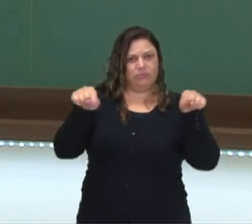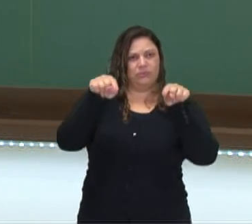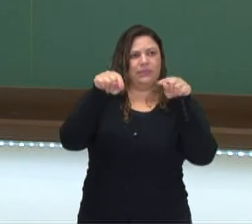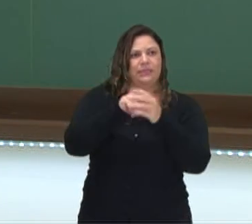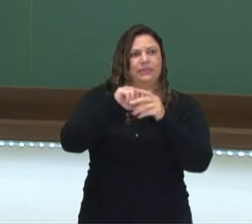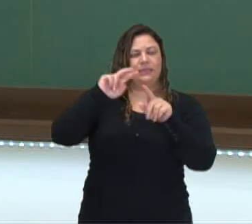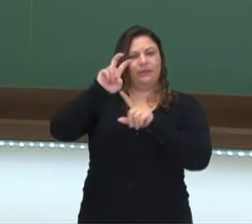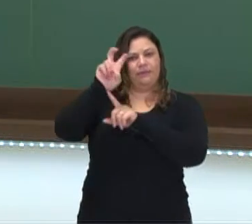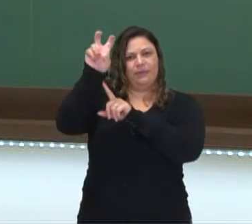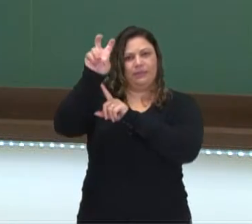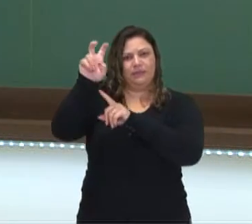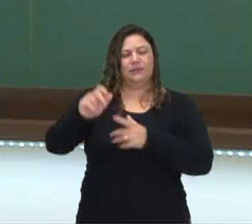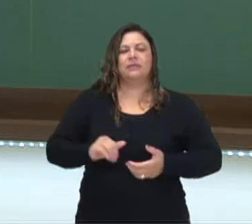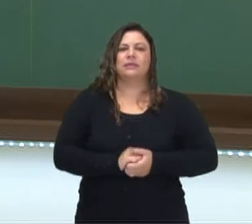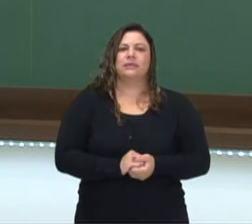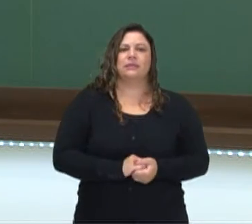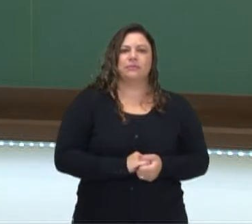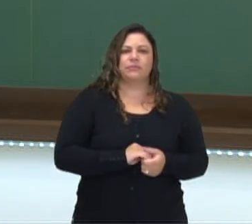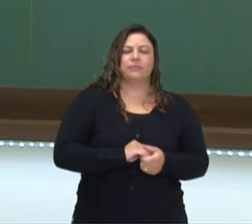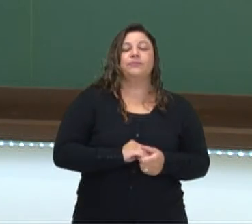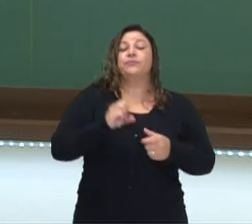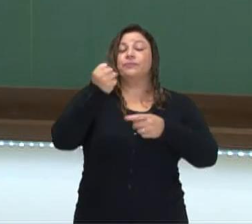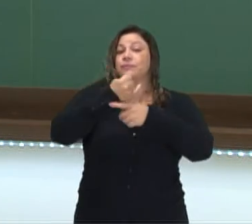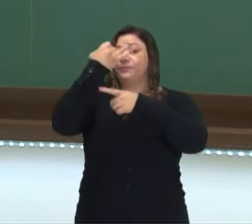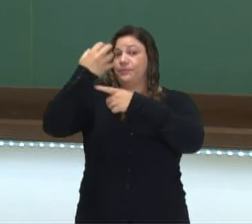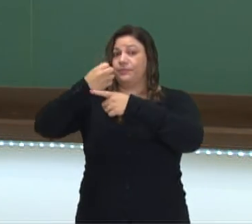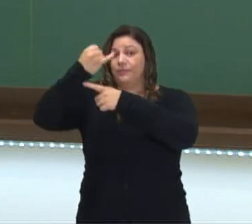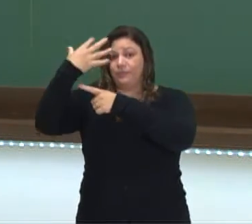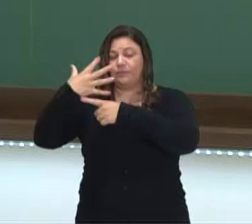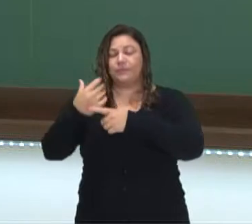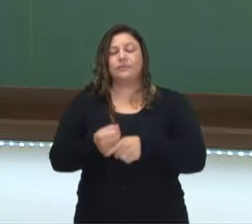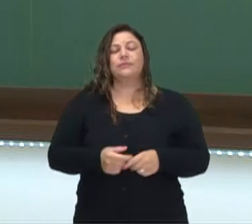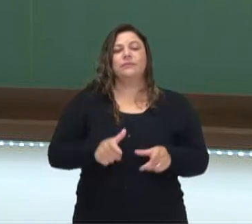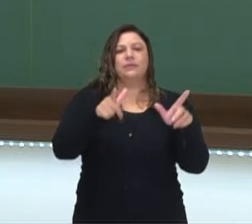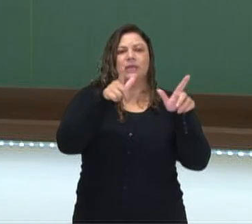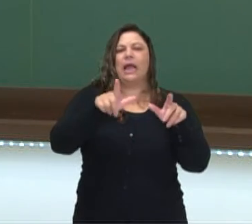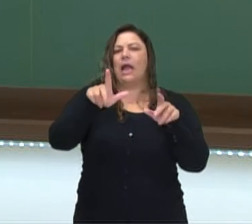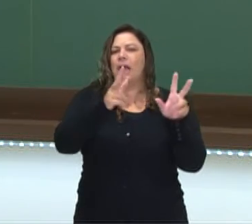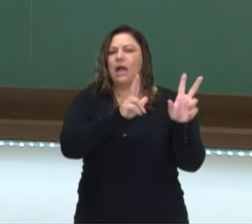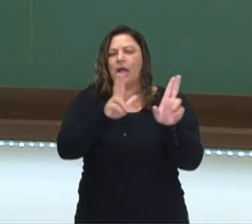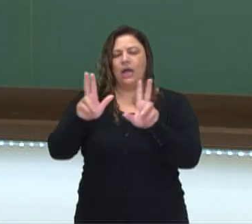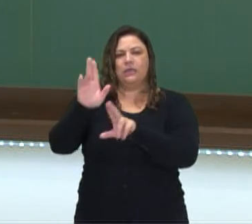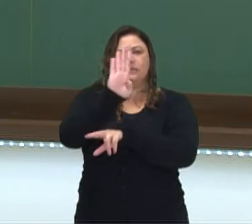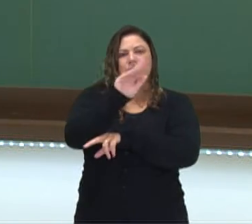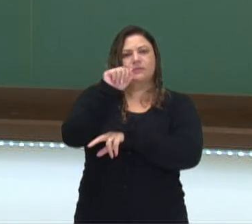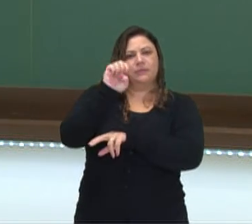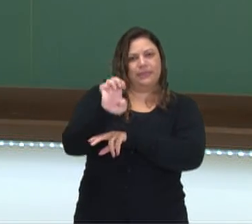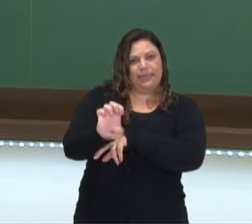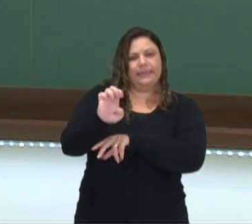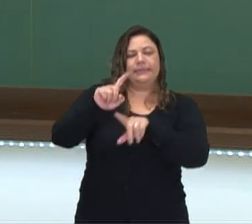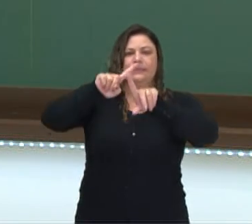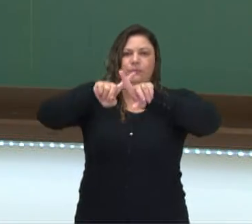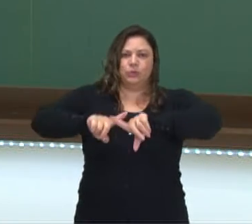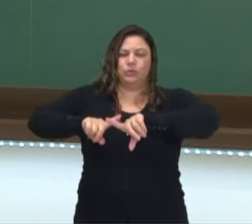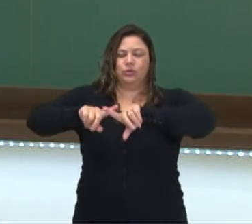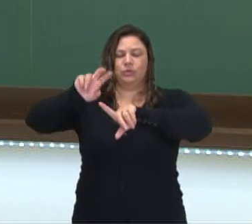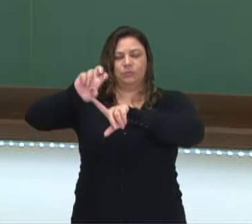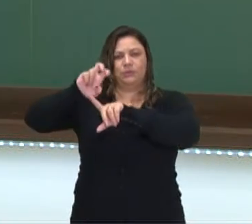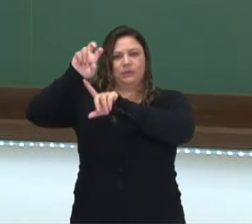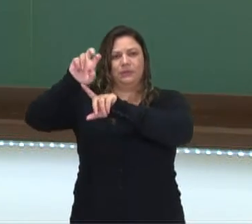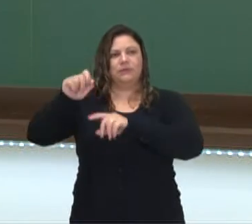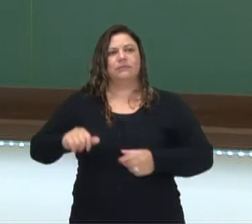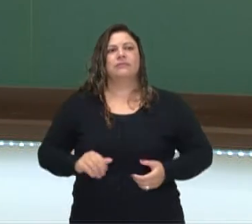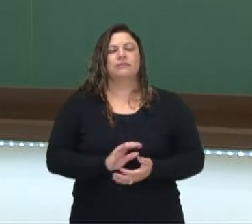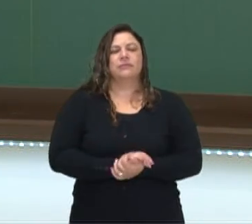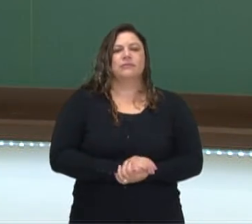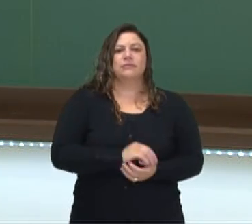elevado à quinta. Potência de potência, repete a base e multiplica os expoentes. Então vai ficar expoente 10. Então ficou 10 a